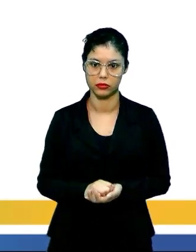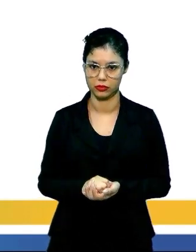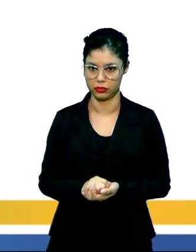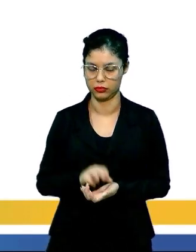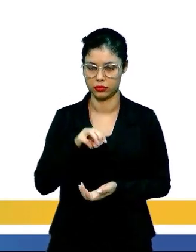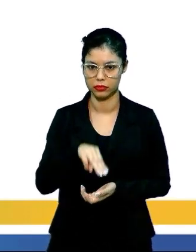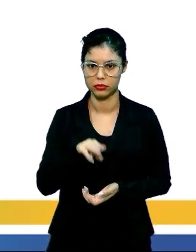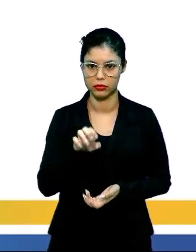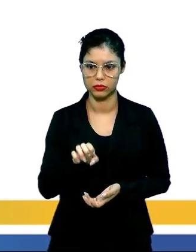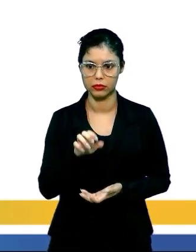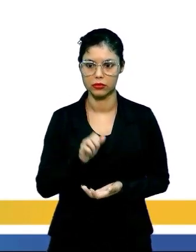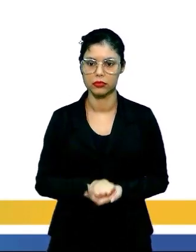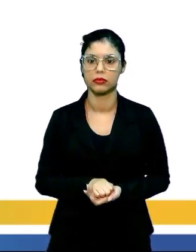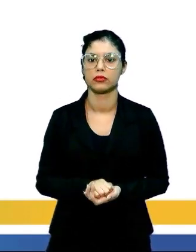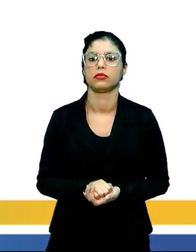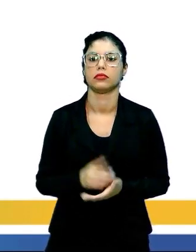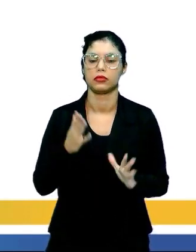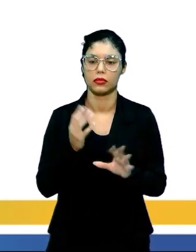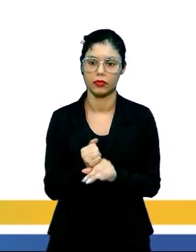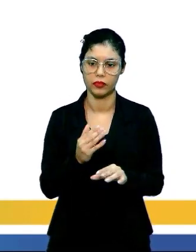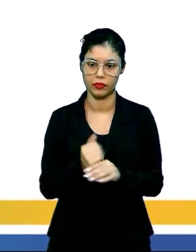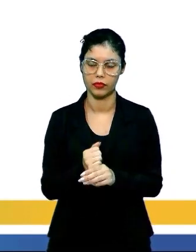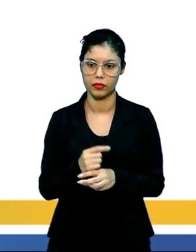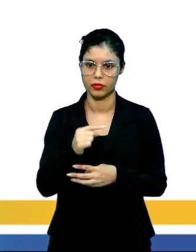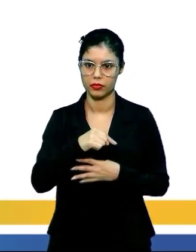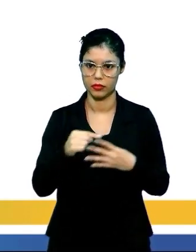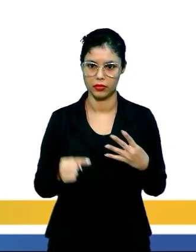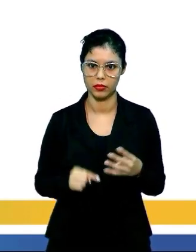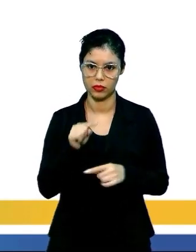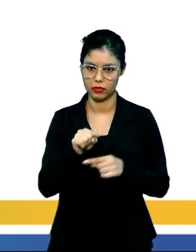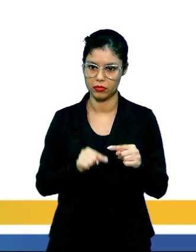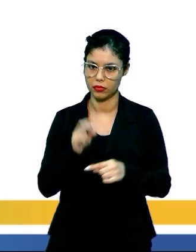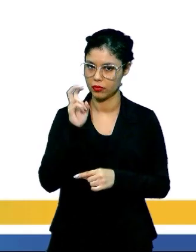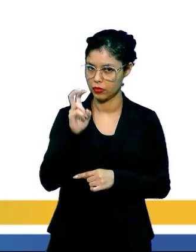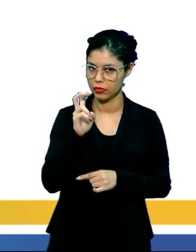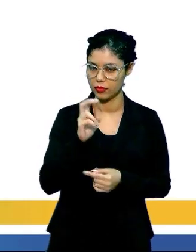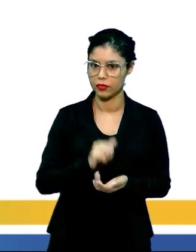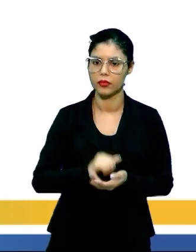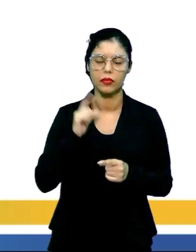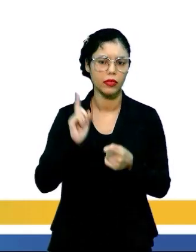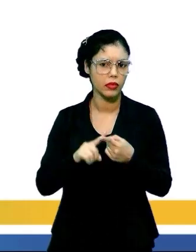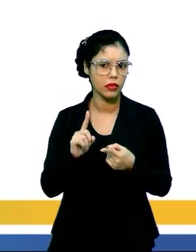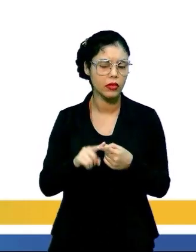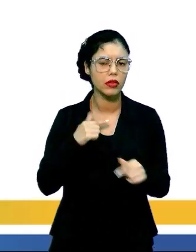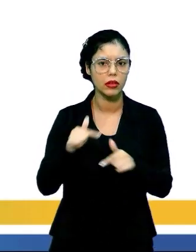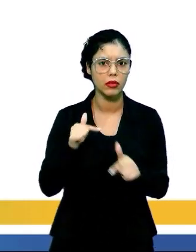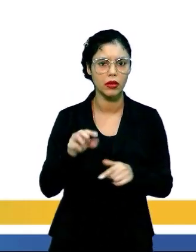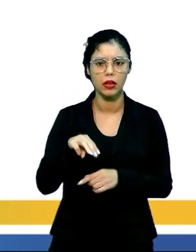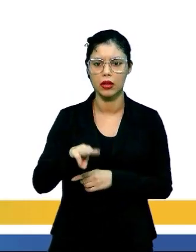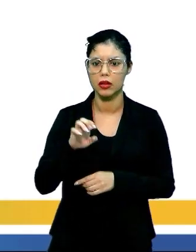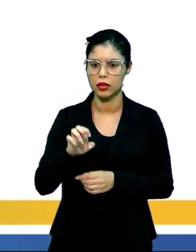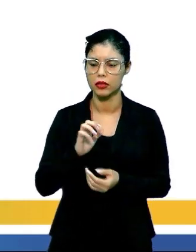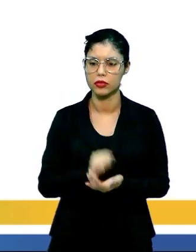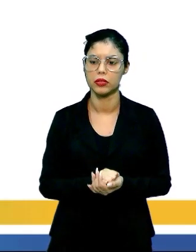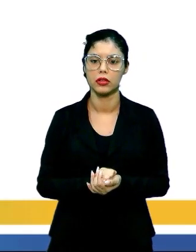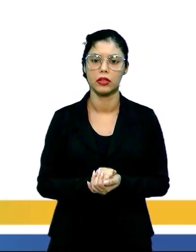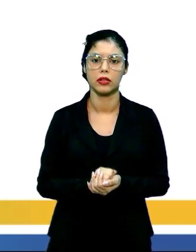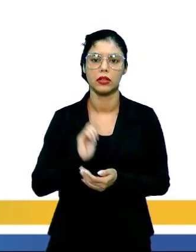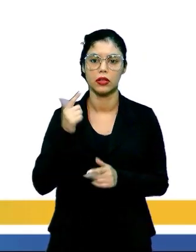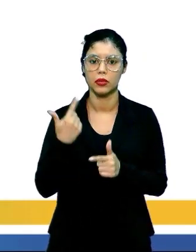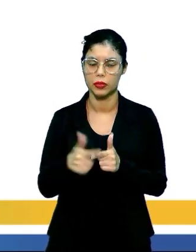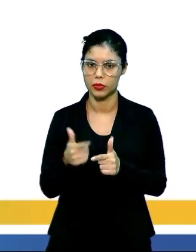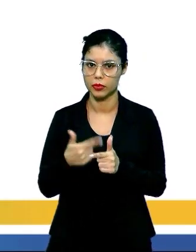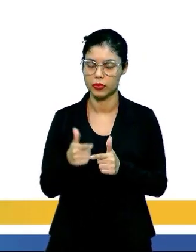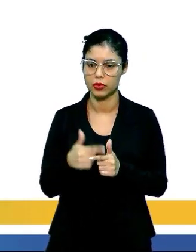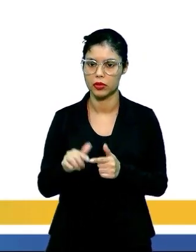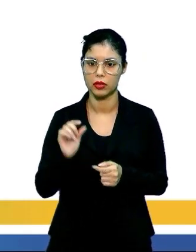a média é somar os termos e dividir por 5. Mas por que eu vou trabalhar média? Porque no